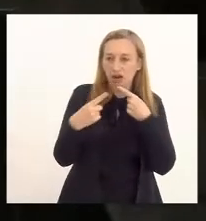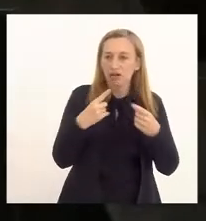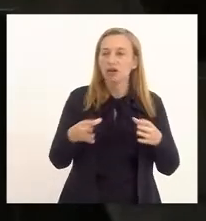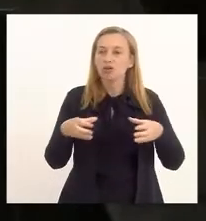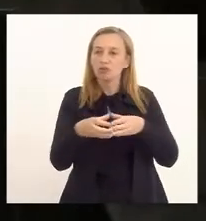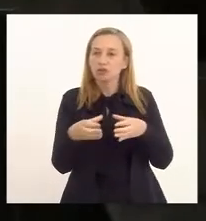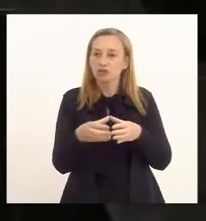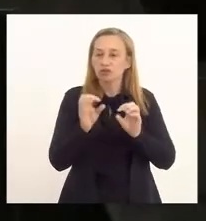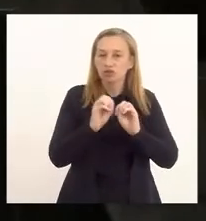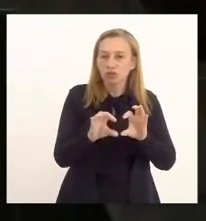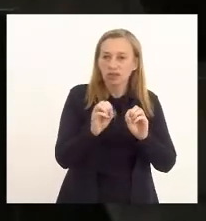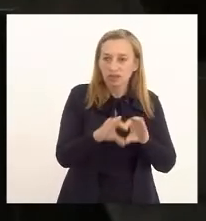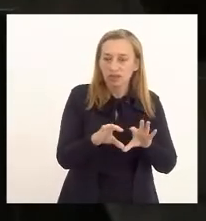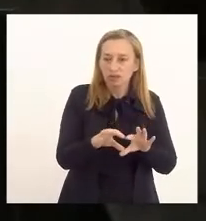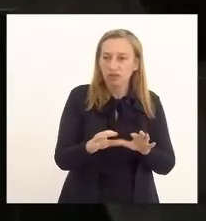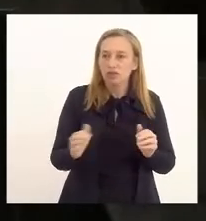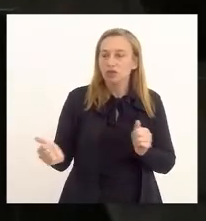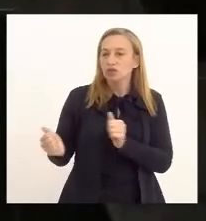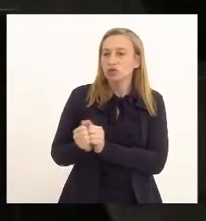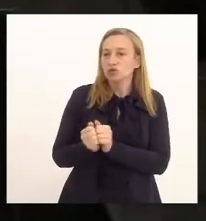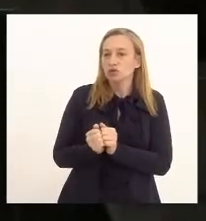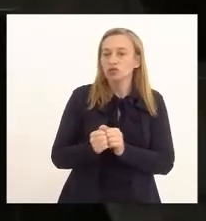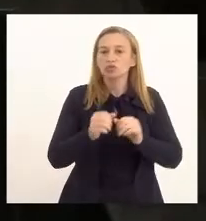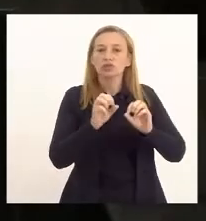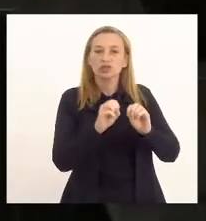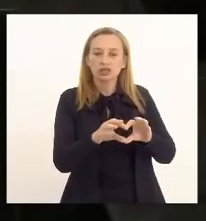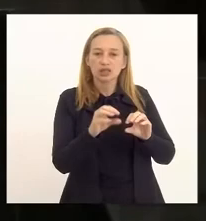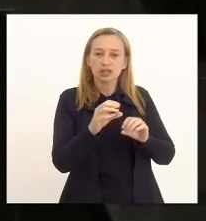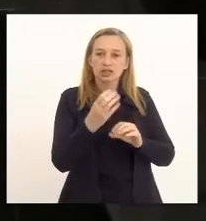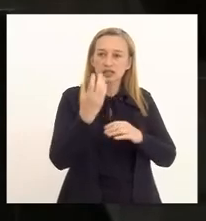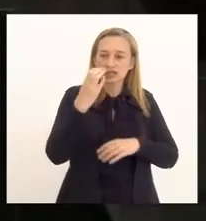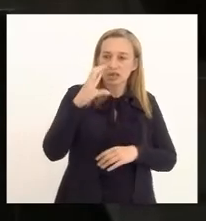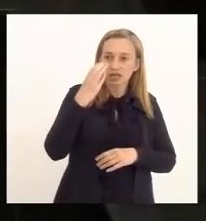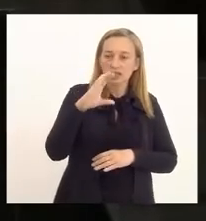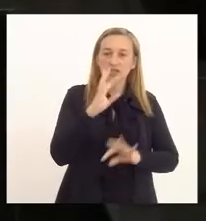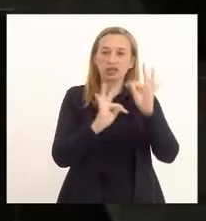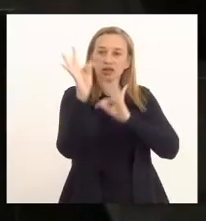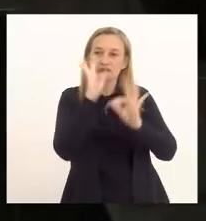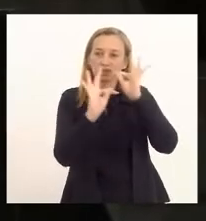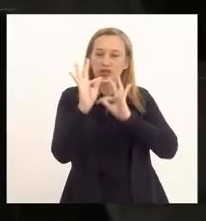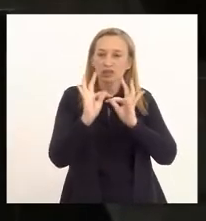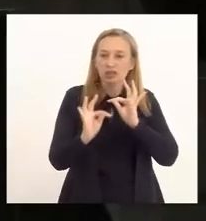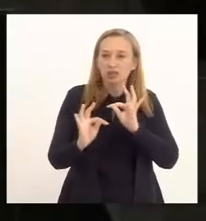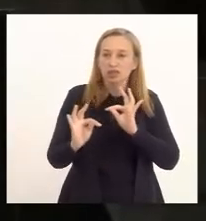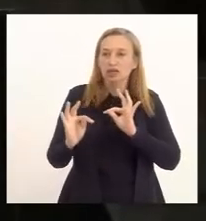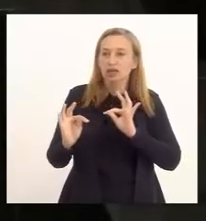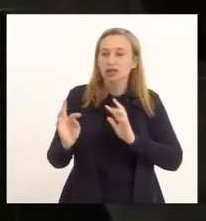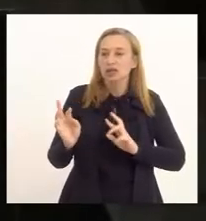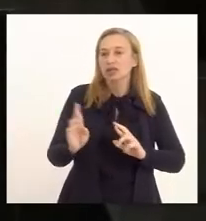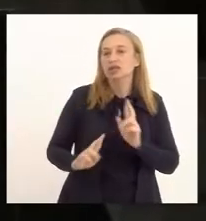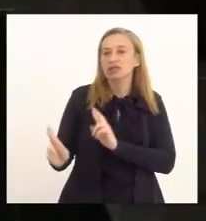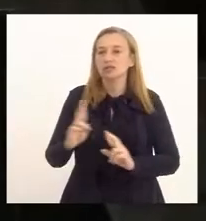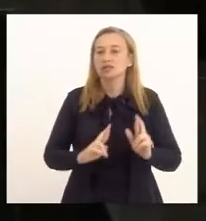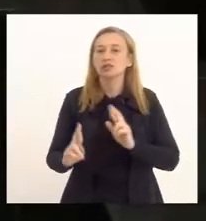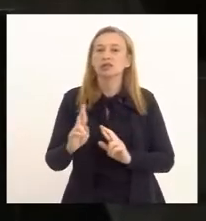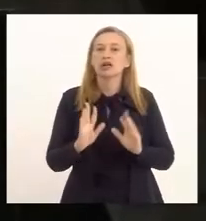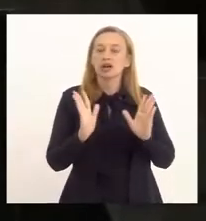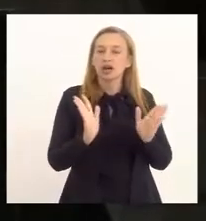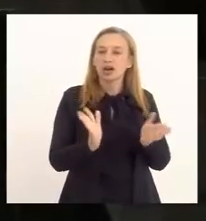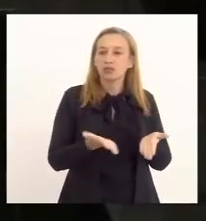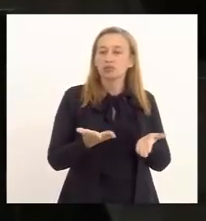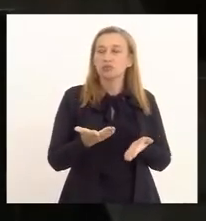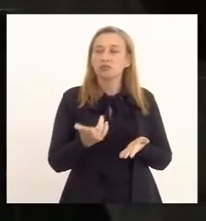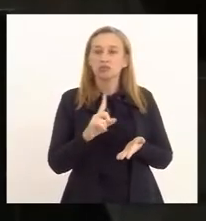de Educação, ao lado da Comissão de Ciência e Tecnologia, continuamos a interagir agora com o arrefecimento, embora não